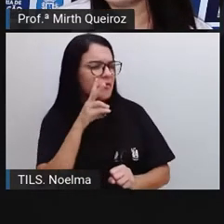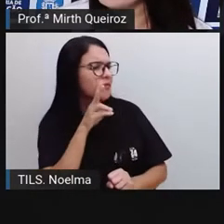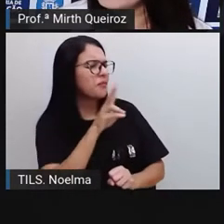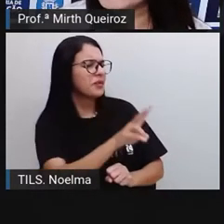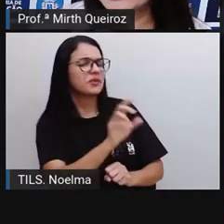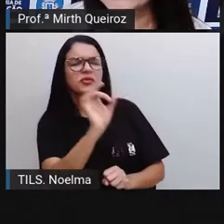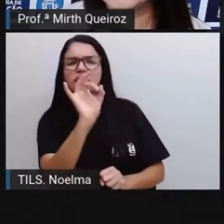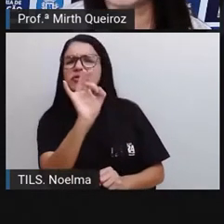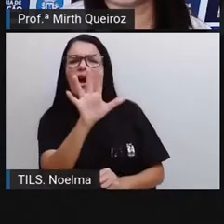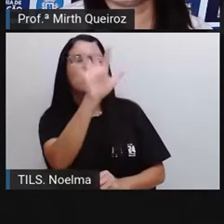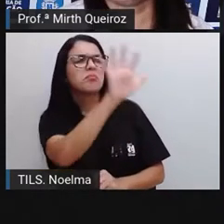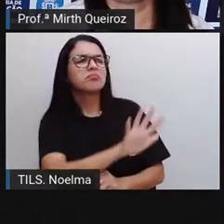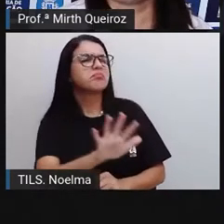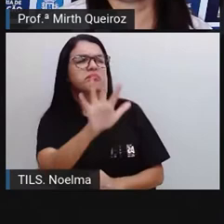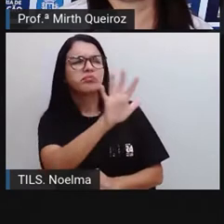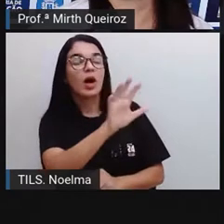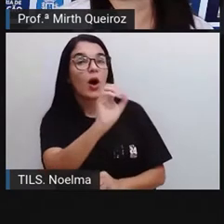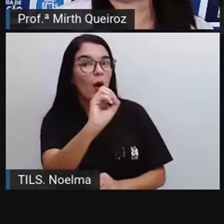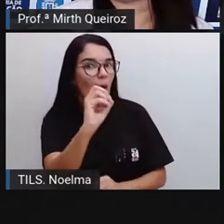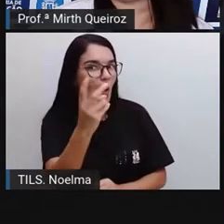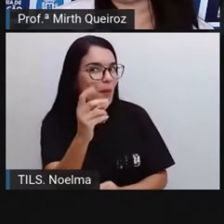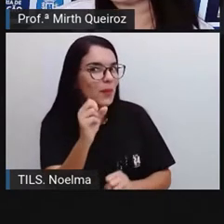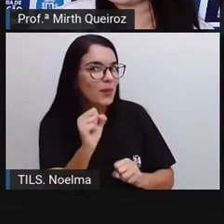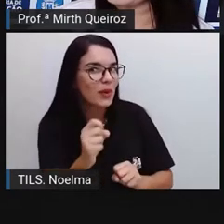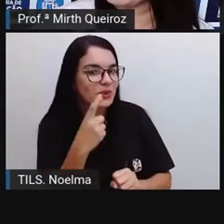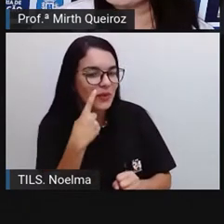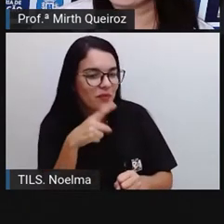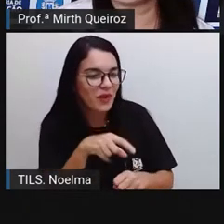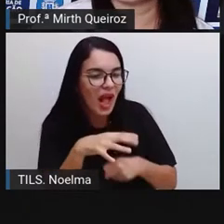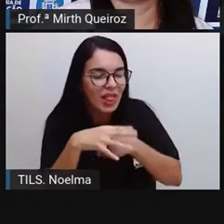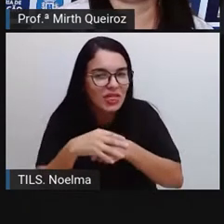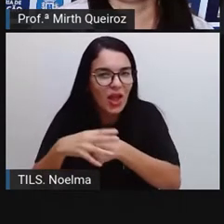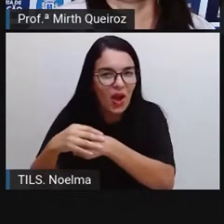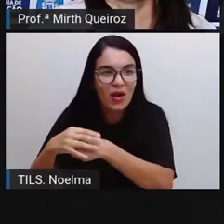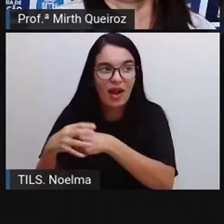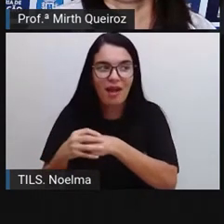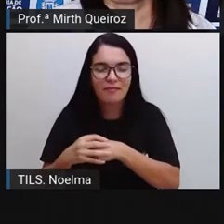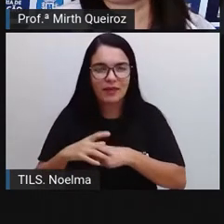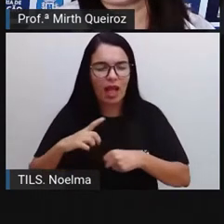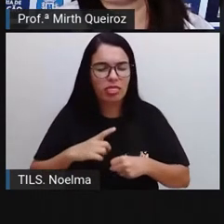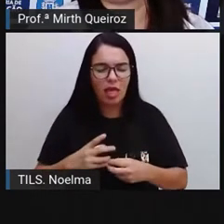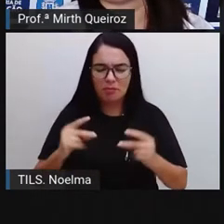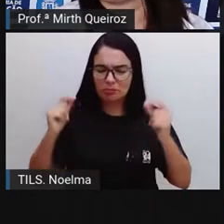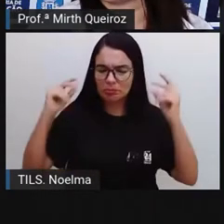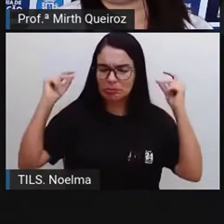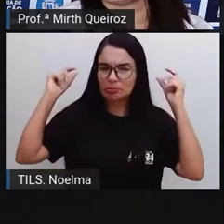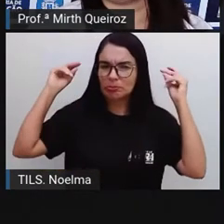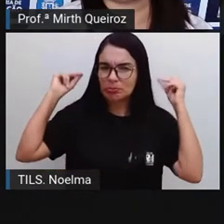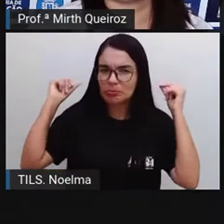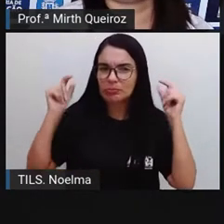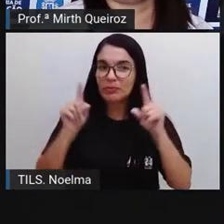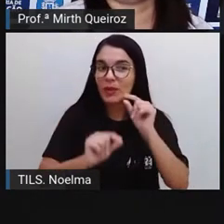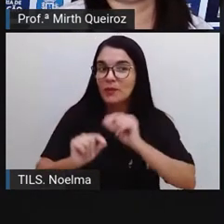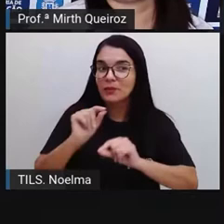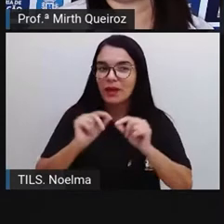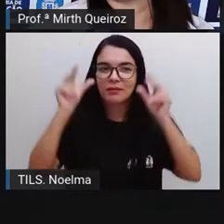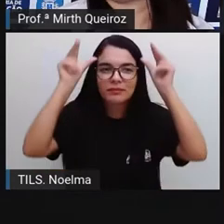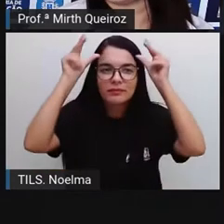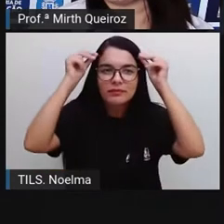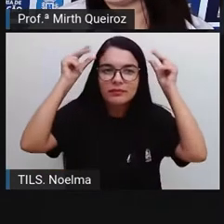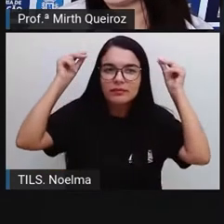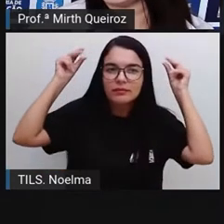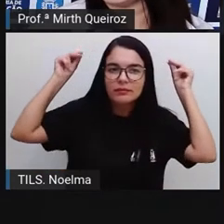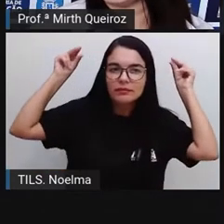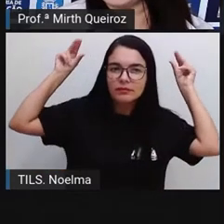milenar, muito antiga, que remete à época greco-romana, na qual foi nesse período que teve o